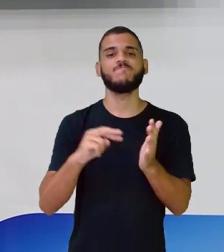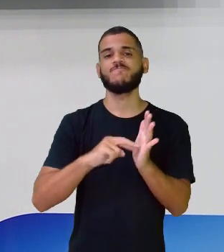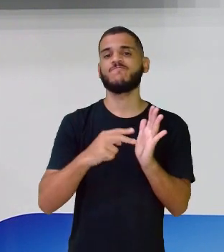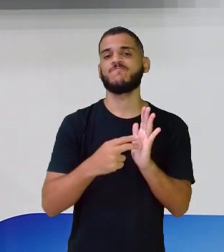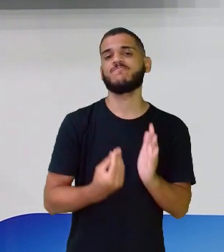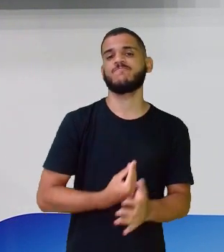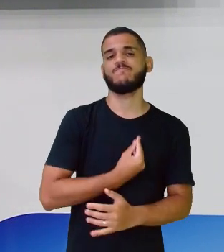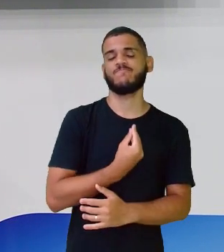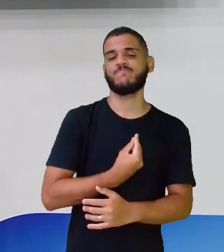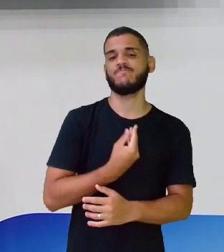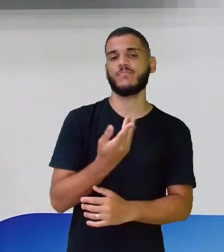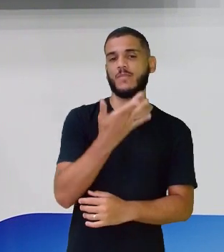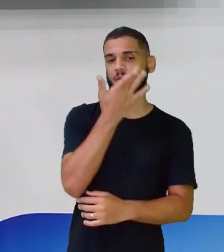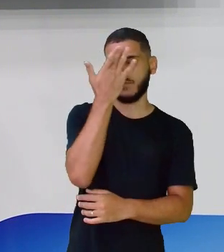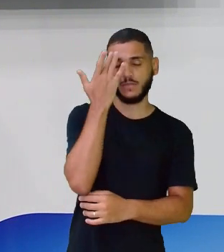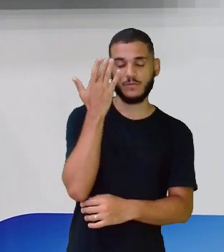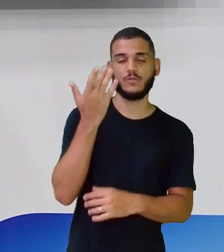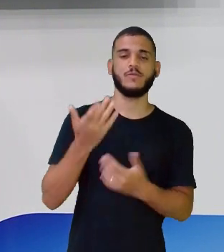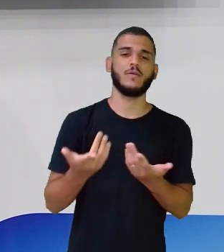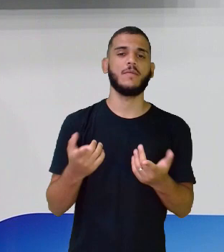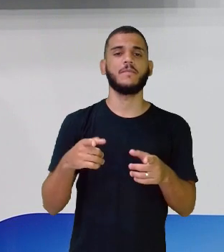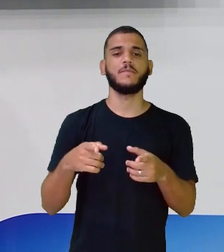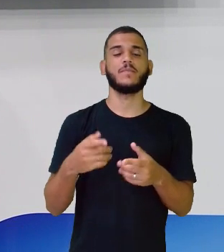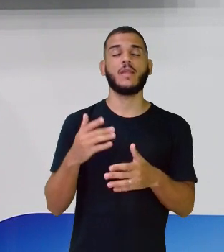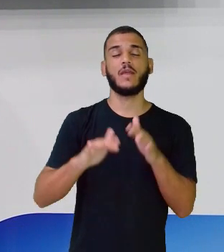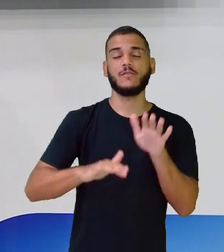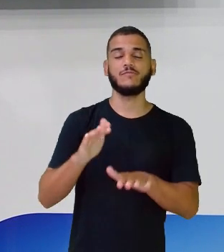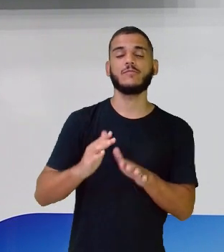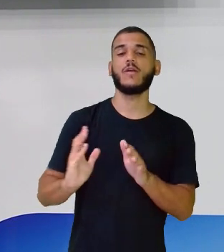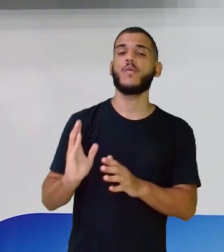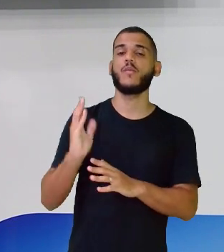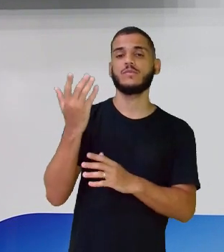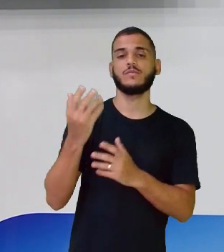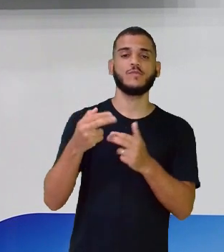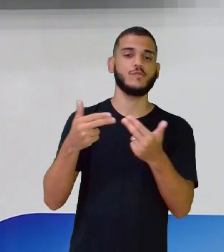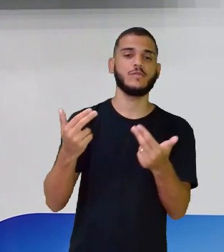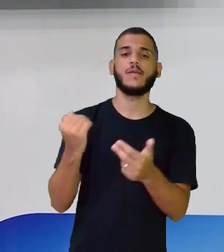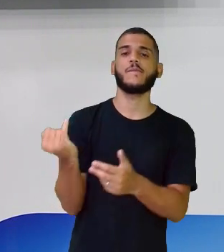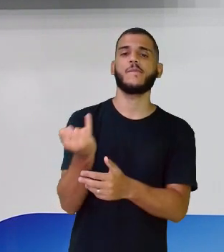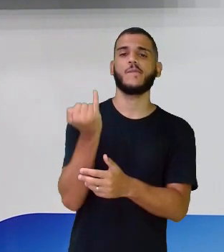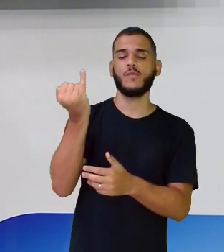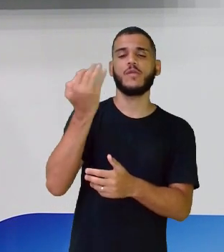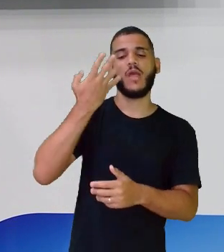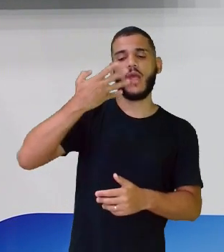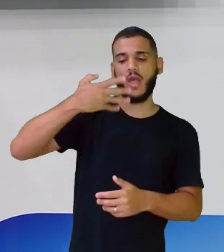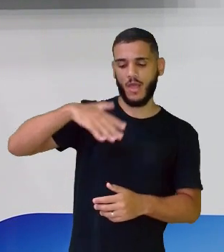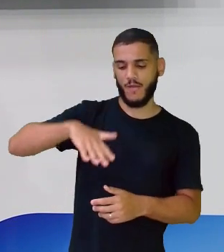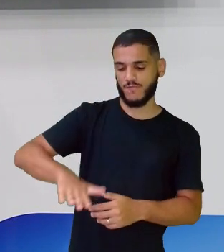vida. Às vezes aconteceu algo de muito importante ainda lá na infância,